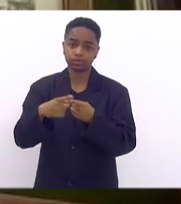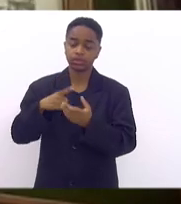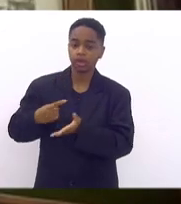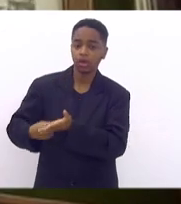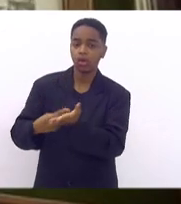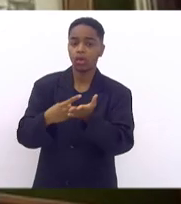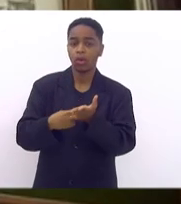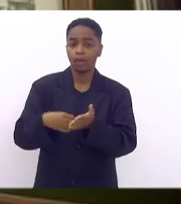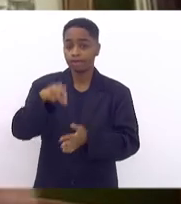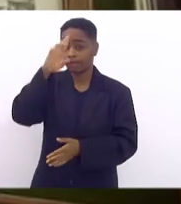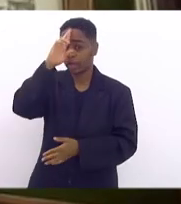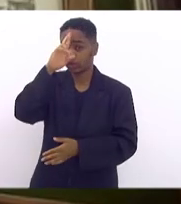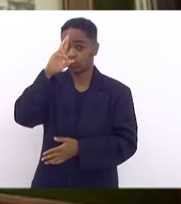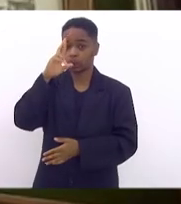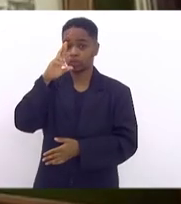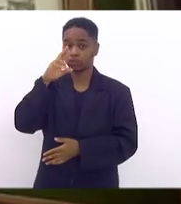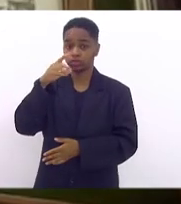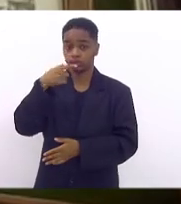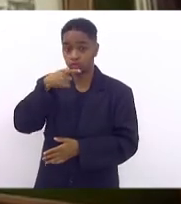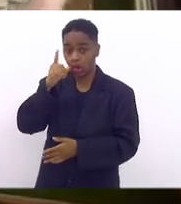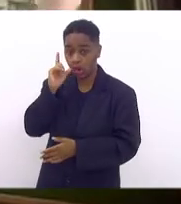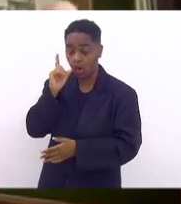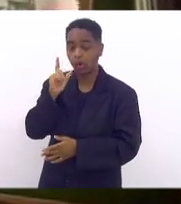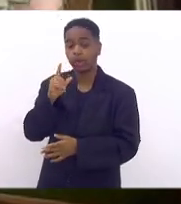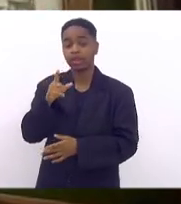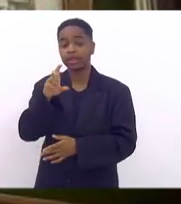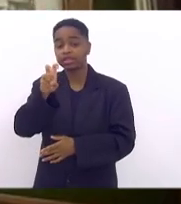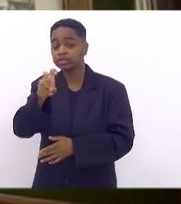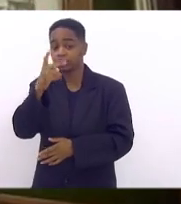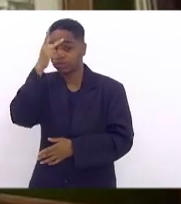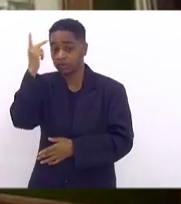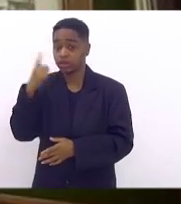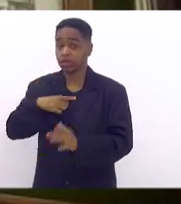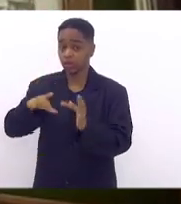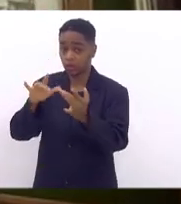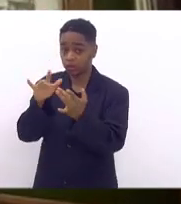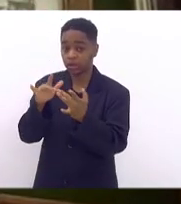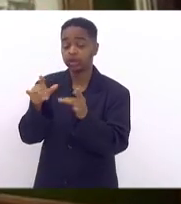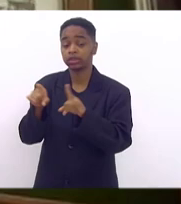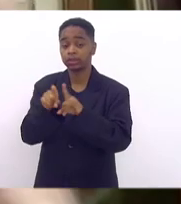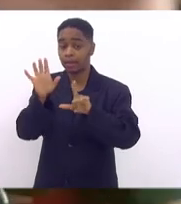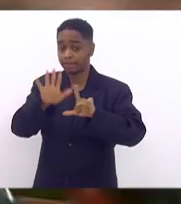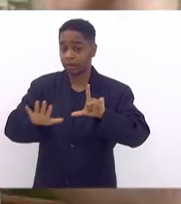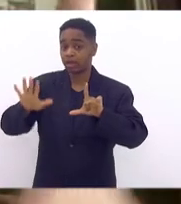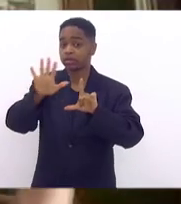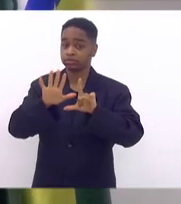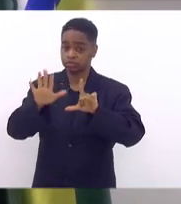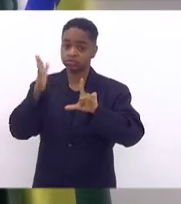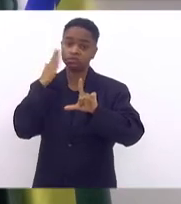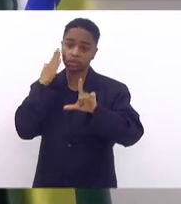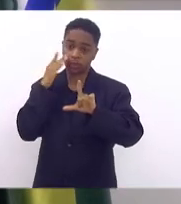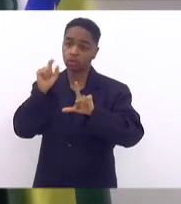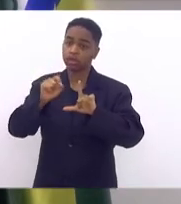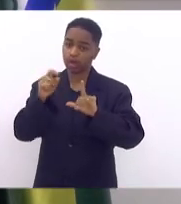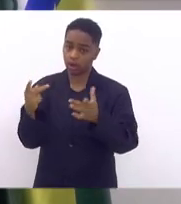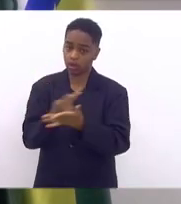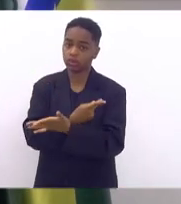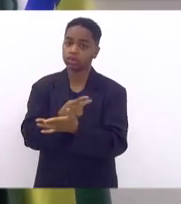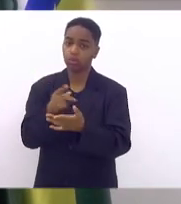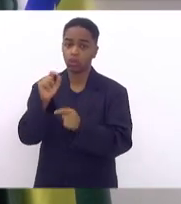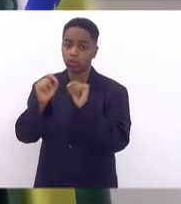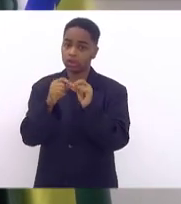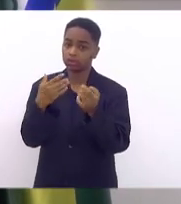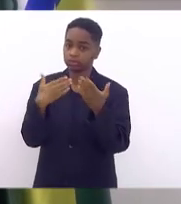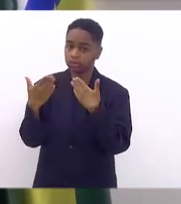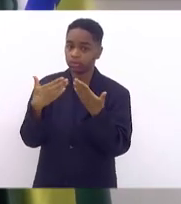meia-noite do dia anterior, 5 pessoas tinham acesso àquilo, inclusive a própria plataforma tinha acesso a tudo que estava sendo falado